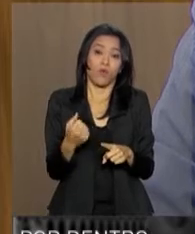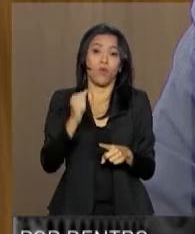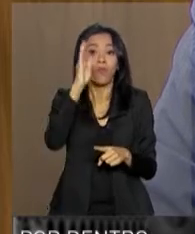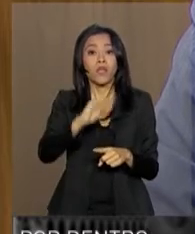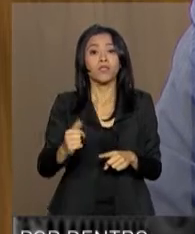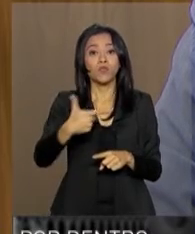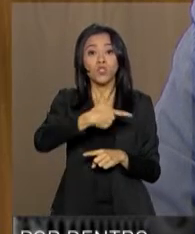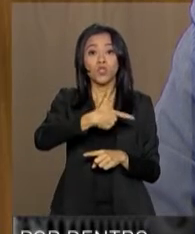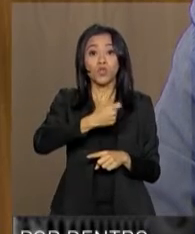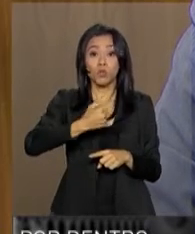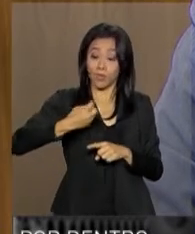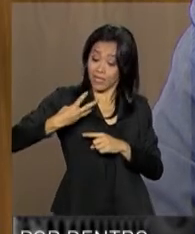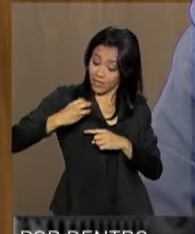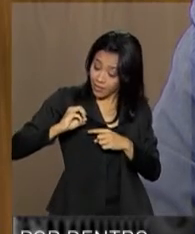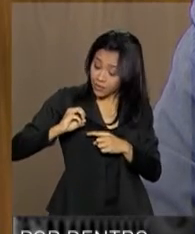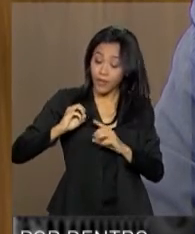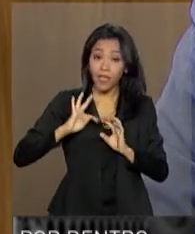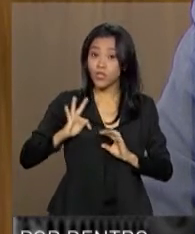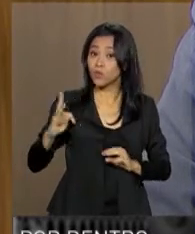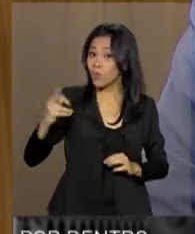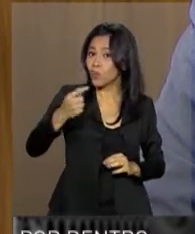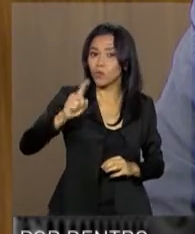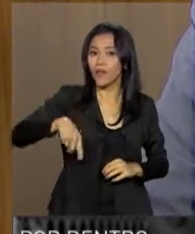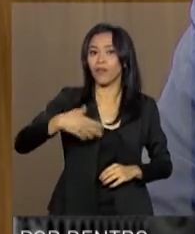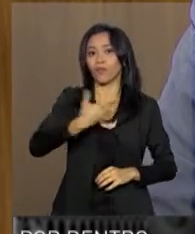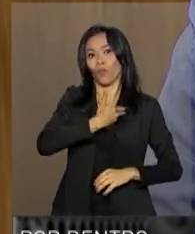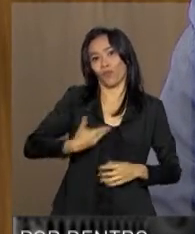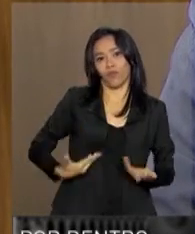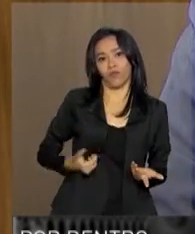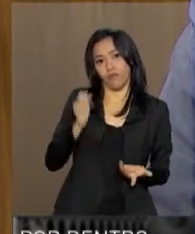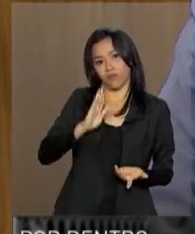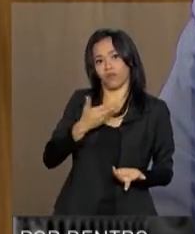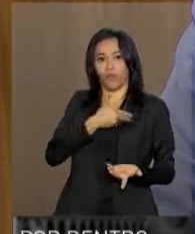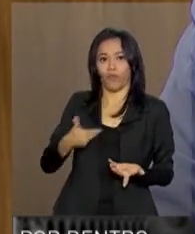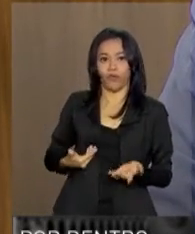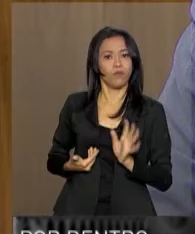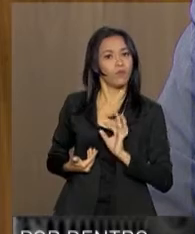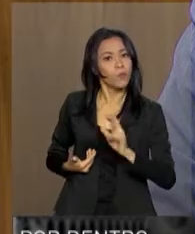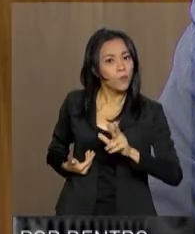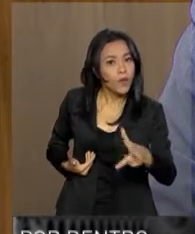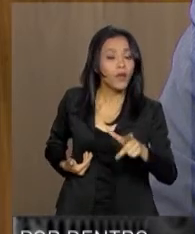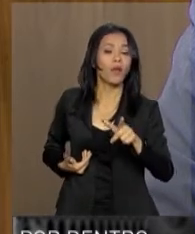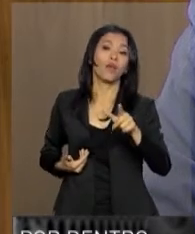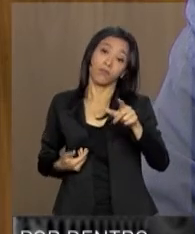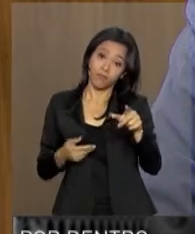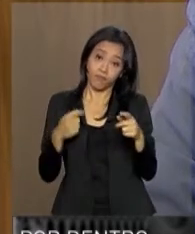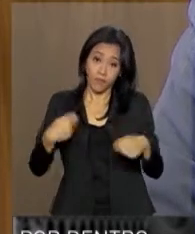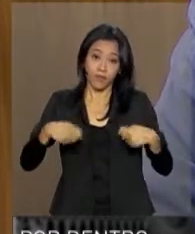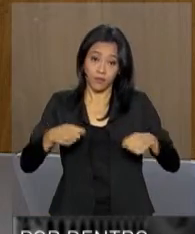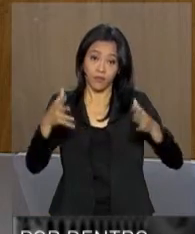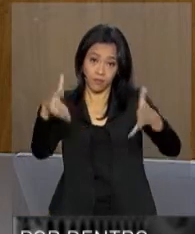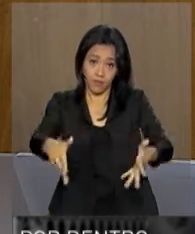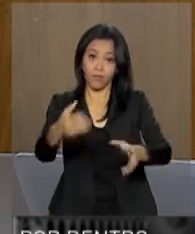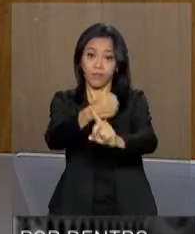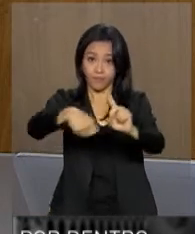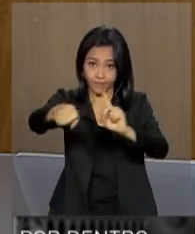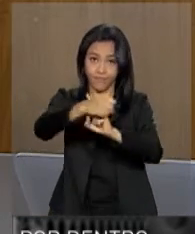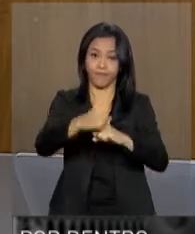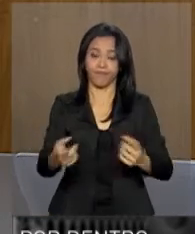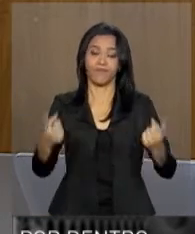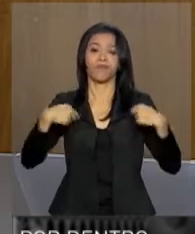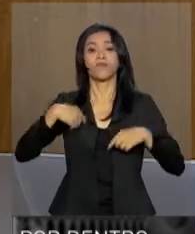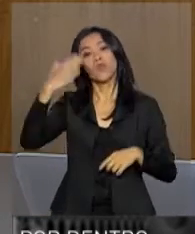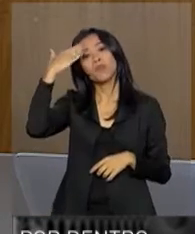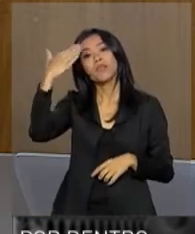de todos nós no brasil do governo tão importante que esteja tem essa participação da sociedade não tem clima muito